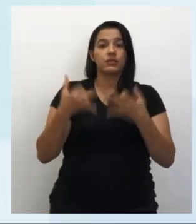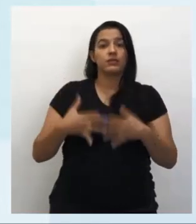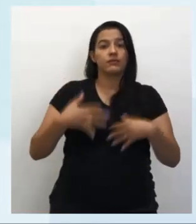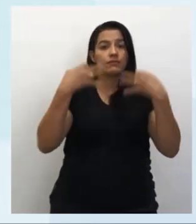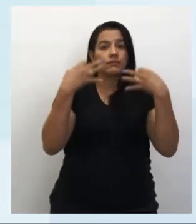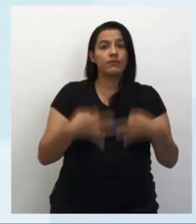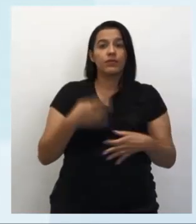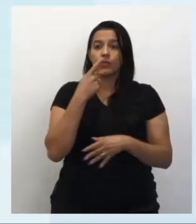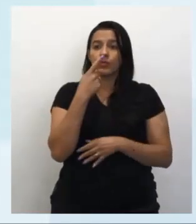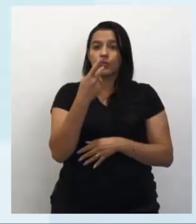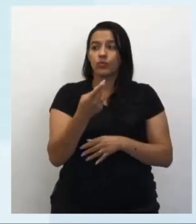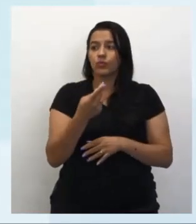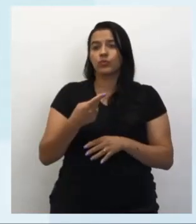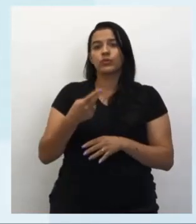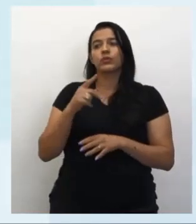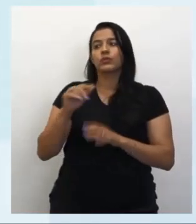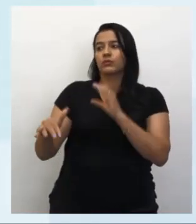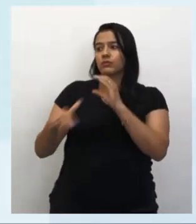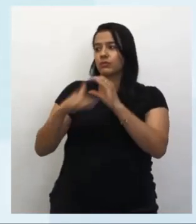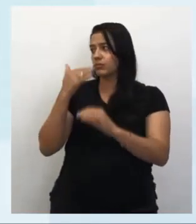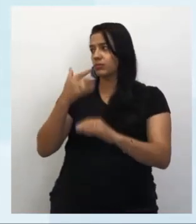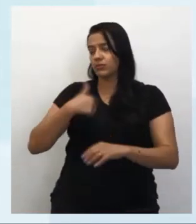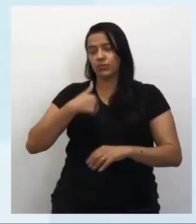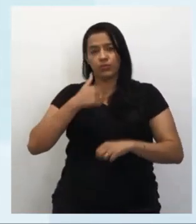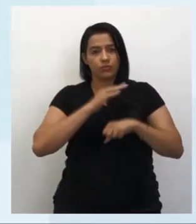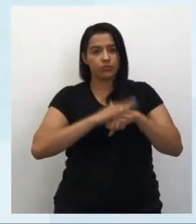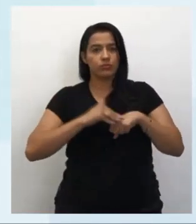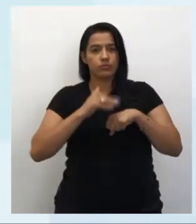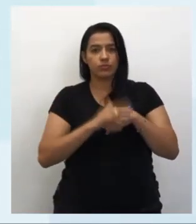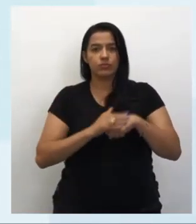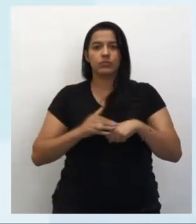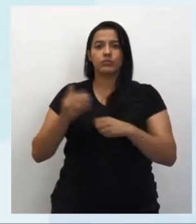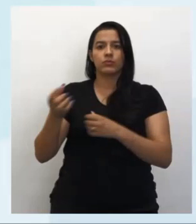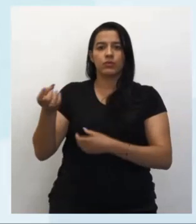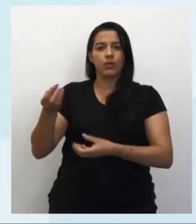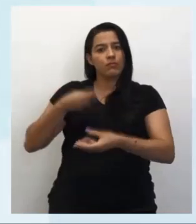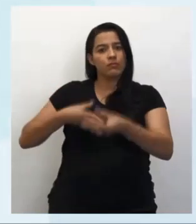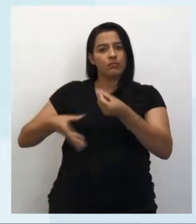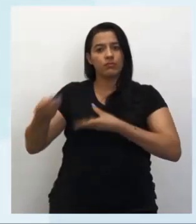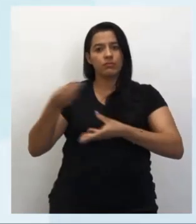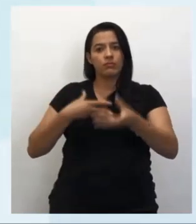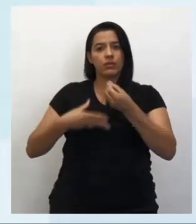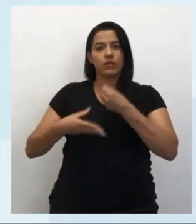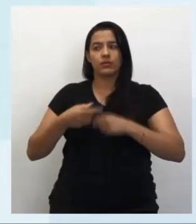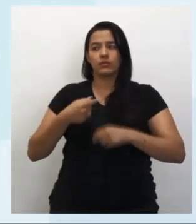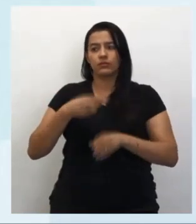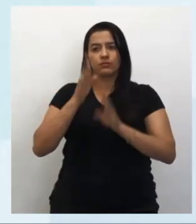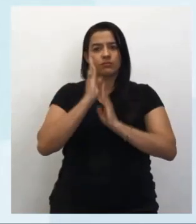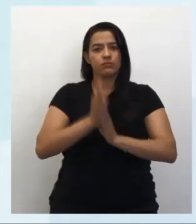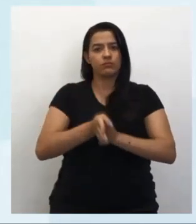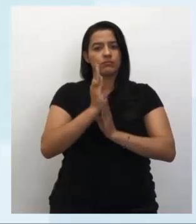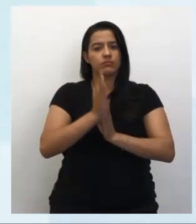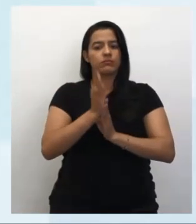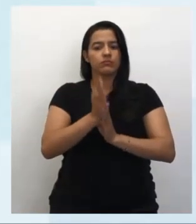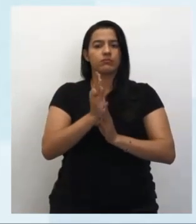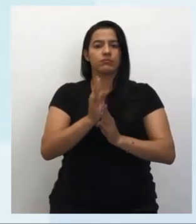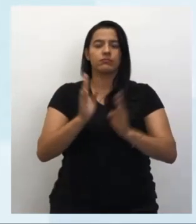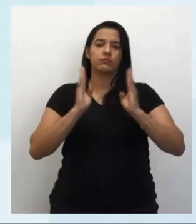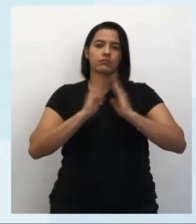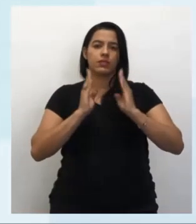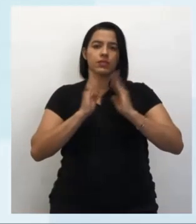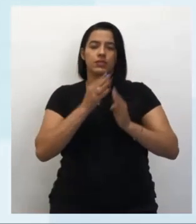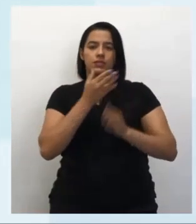notícias recebidas e me recomendou mansidão e caridade, segui para a residência do coronel.